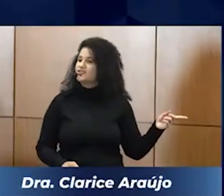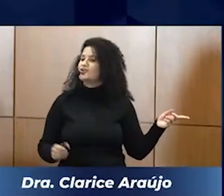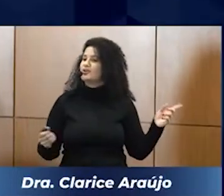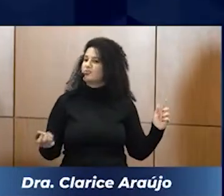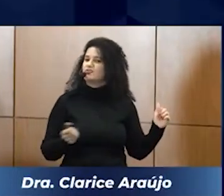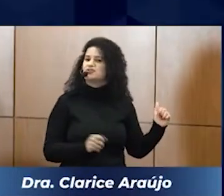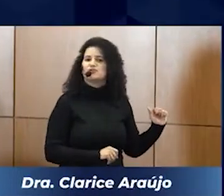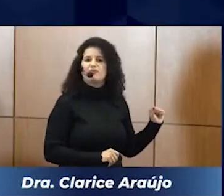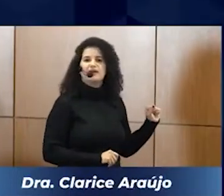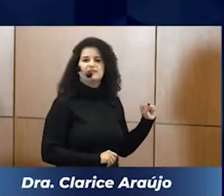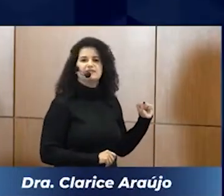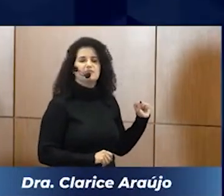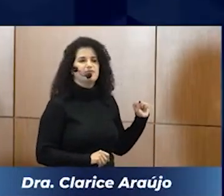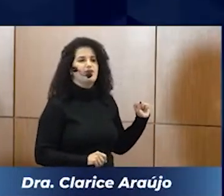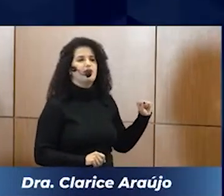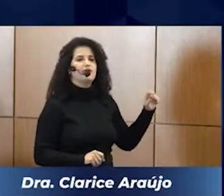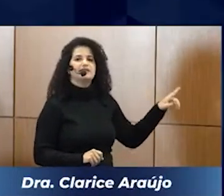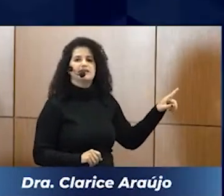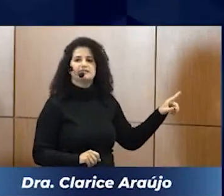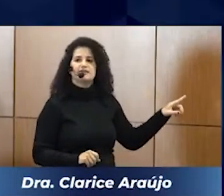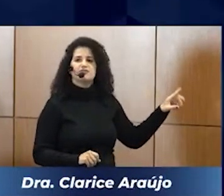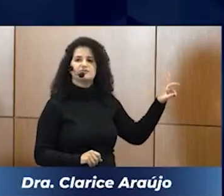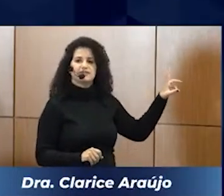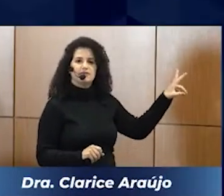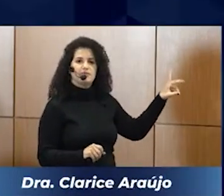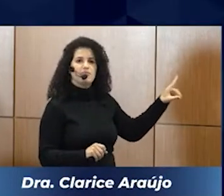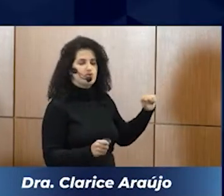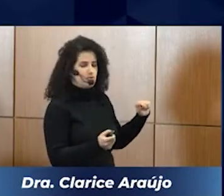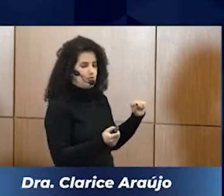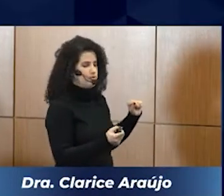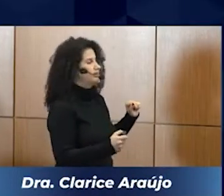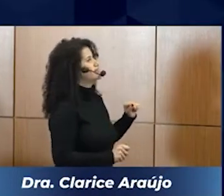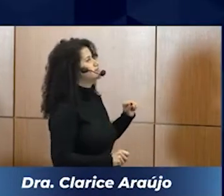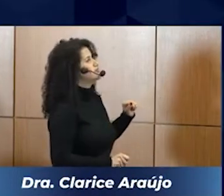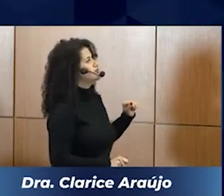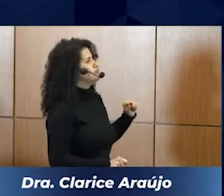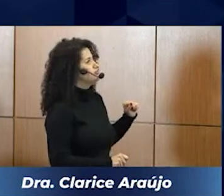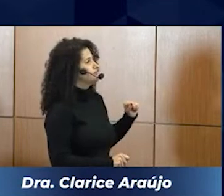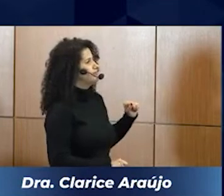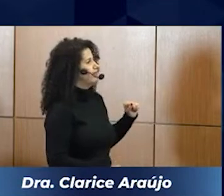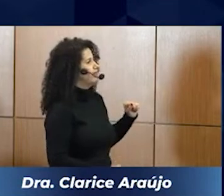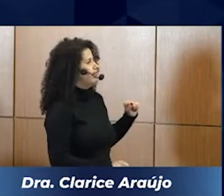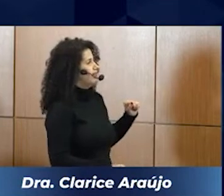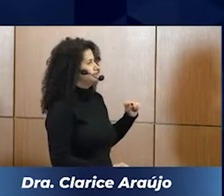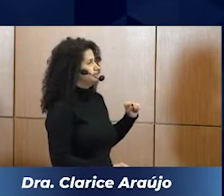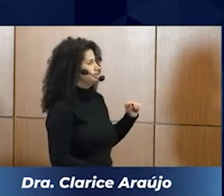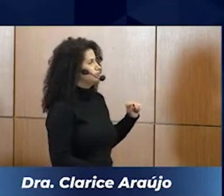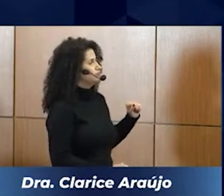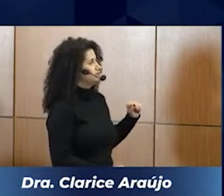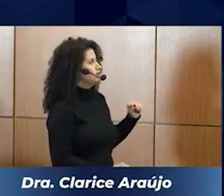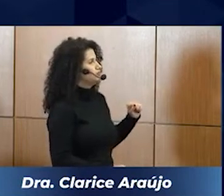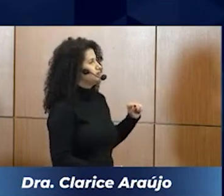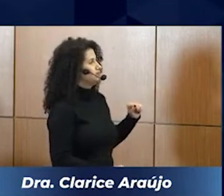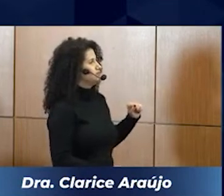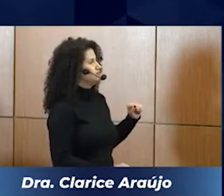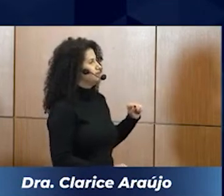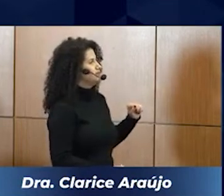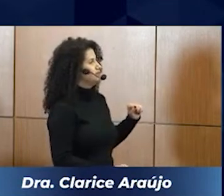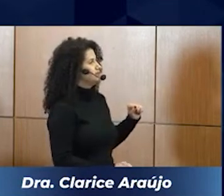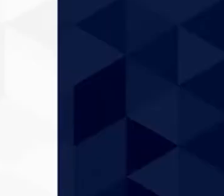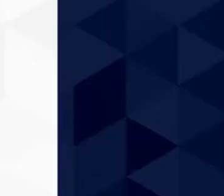Esse artigo que a professora Marisa também falou é interessante, porque você também pode procurar desse tipo. Né? Essas são duas